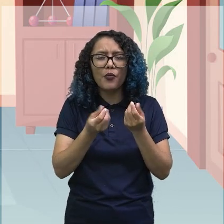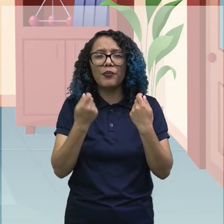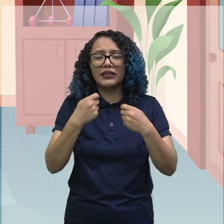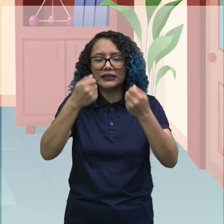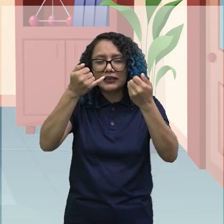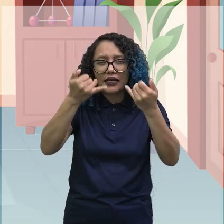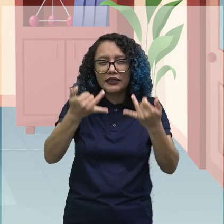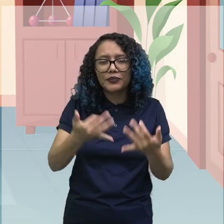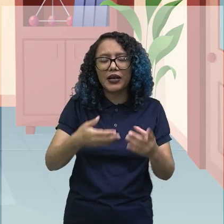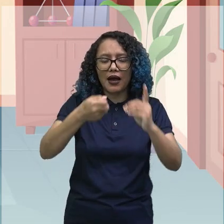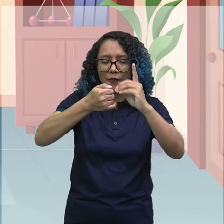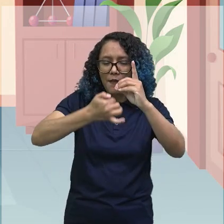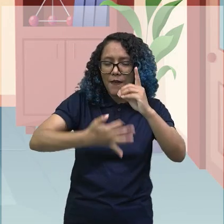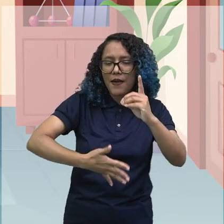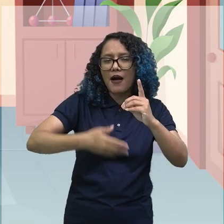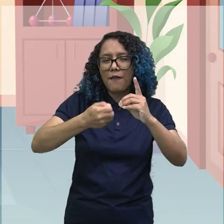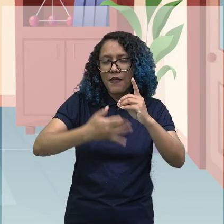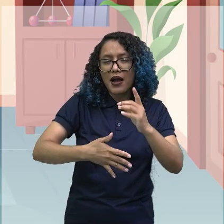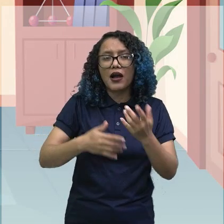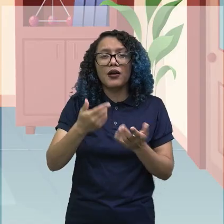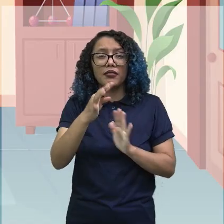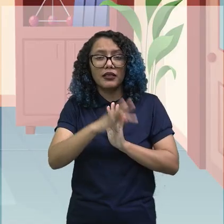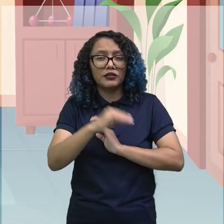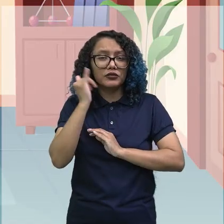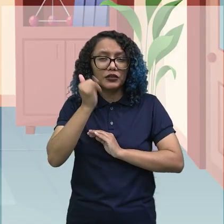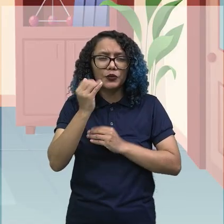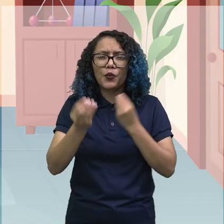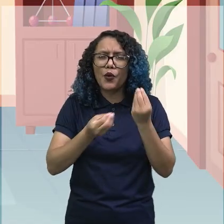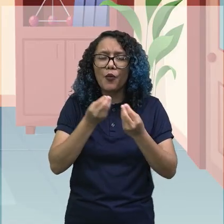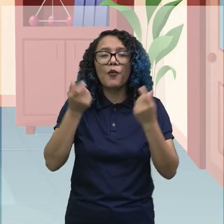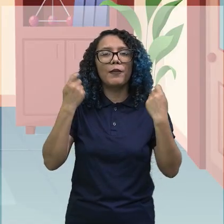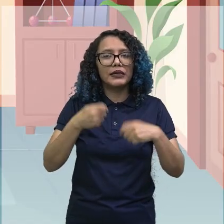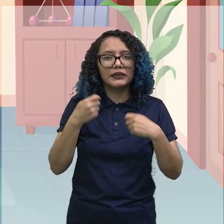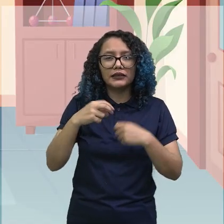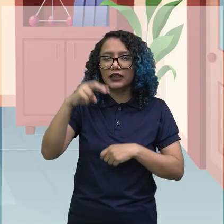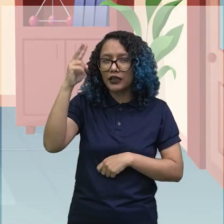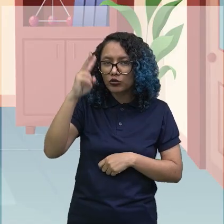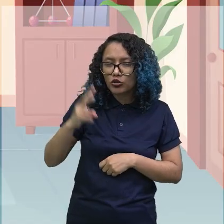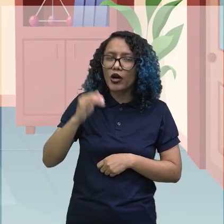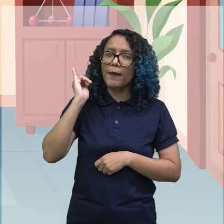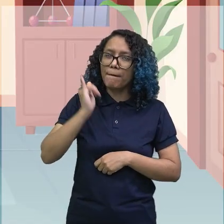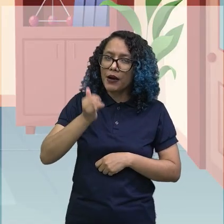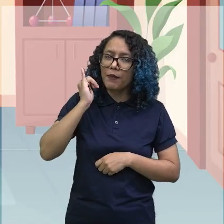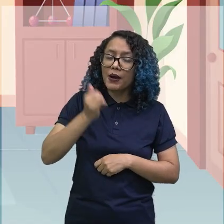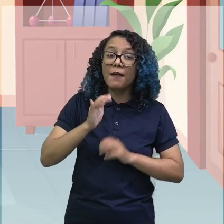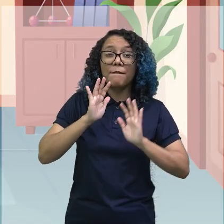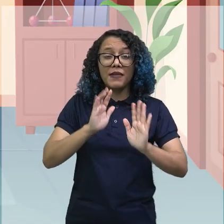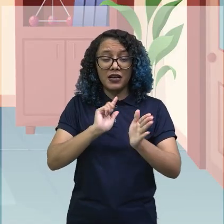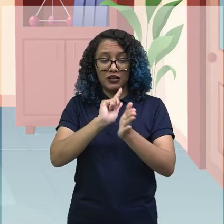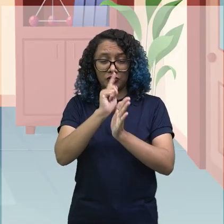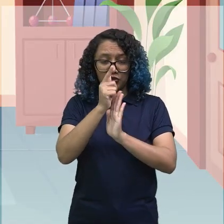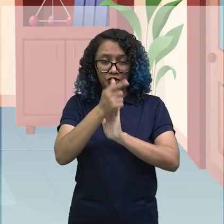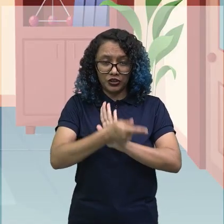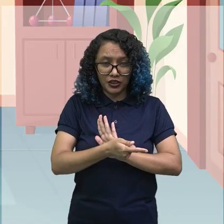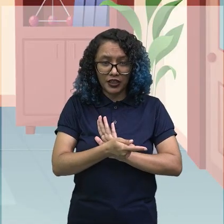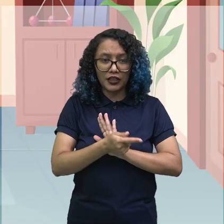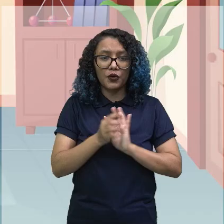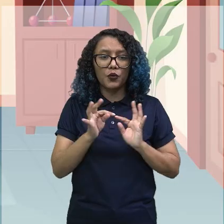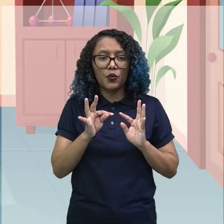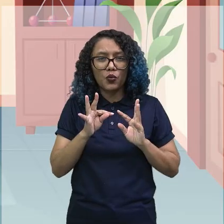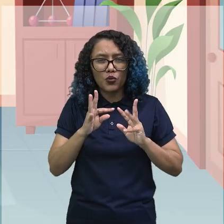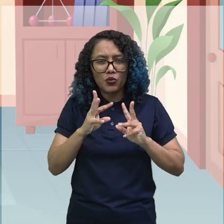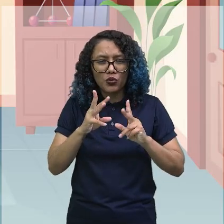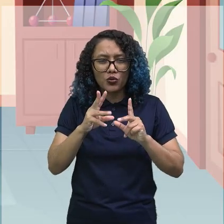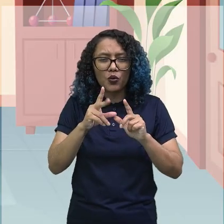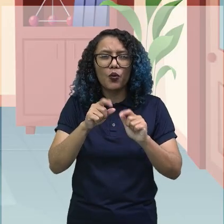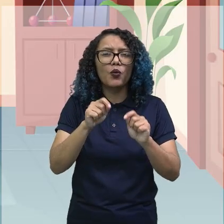descrevendo. Um texto narrativo é narrando. Então, é como se faz. Mas agora, os gêneros não são